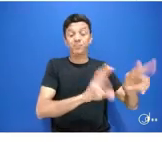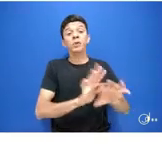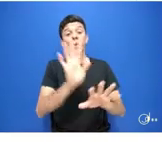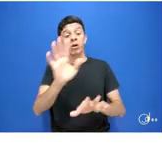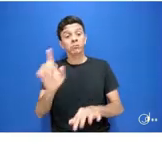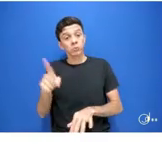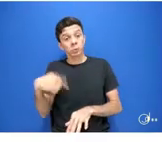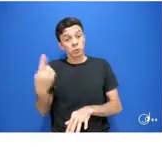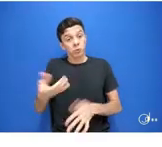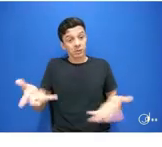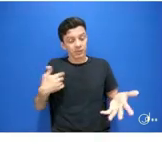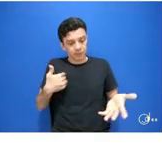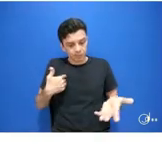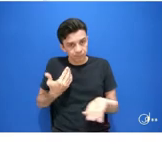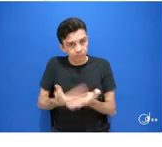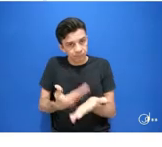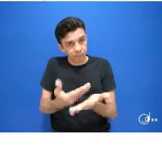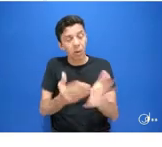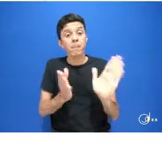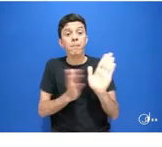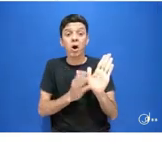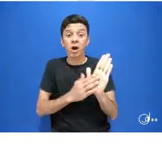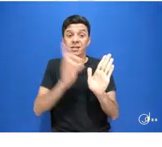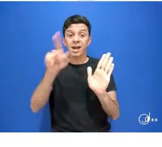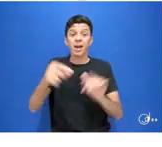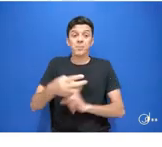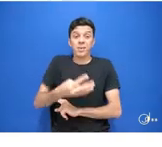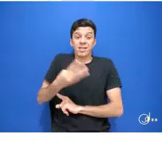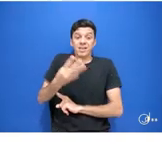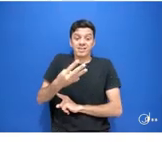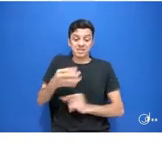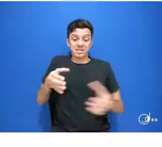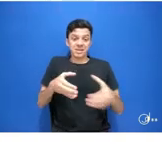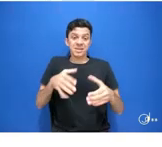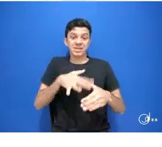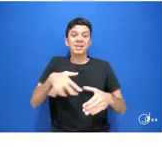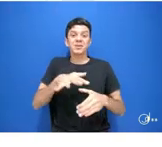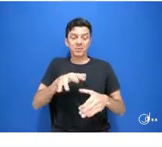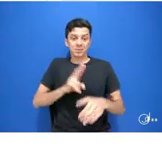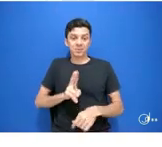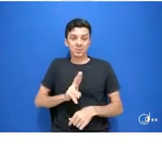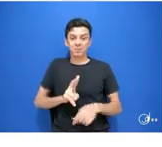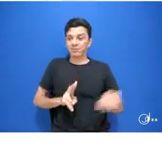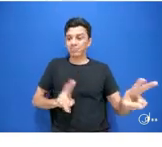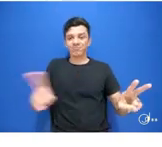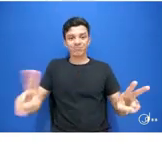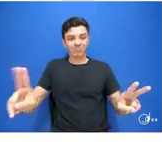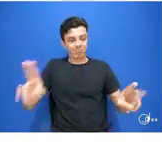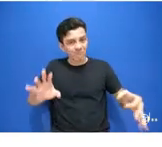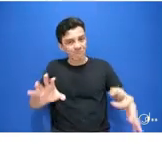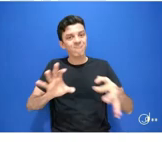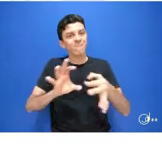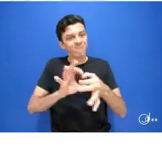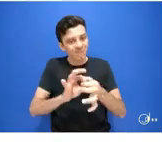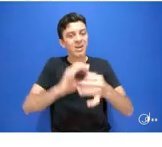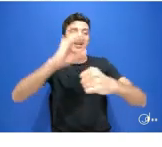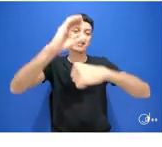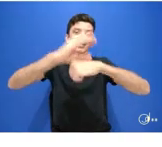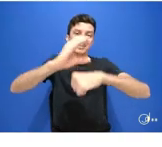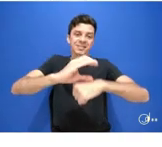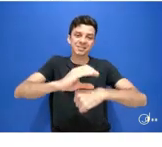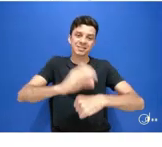aula, apresentaremos, de acordo com Peixoto 2016, a proposta de uma terceira nomenclatura, para que, aliada às